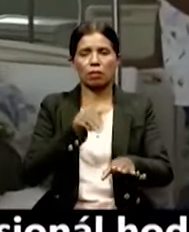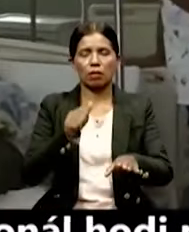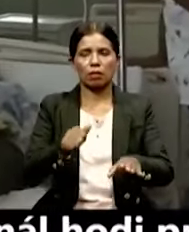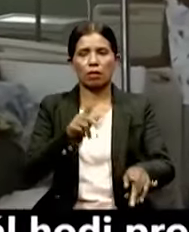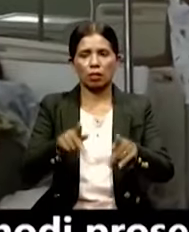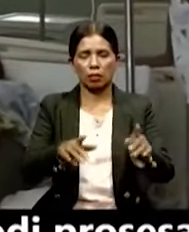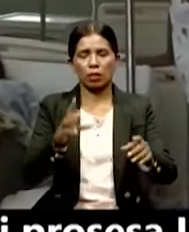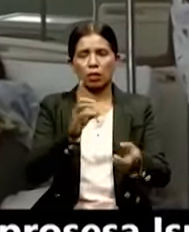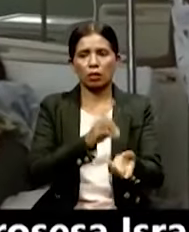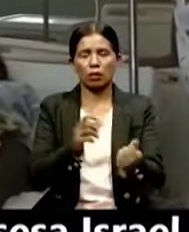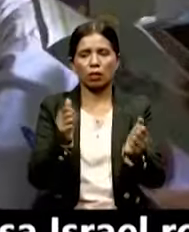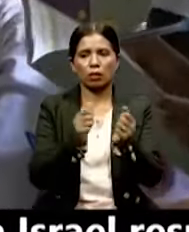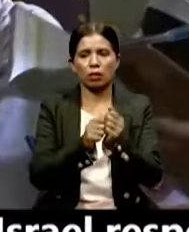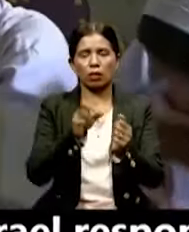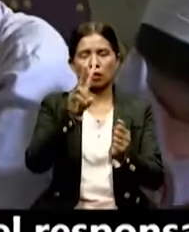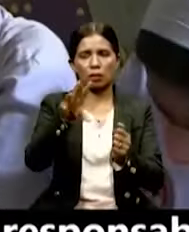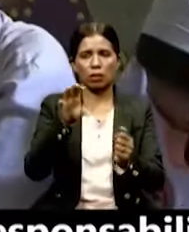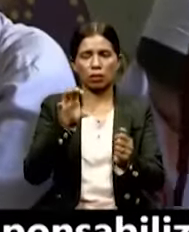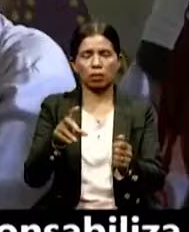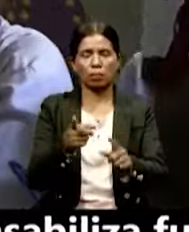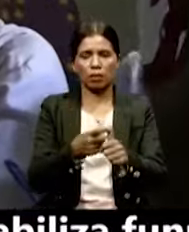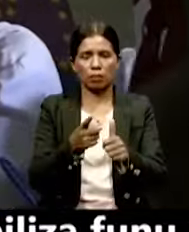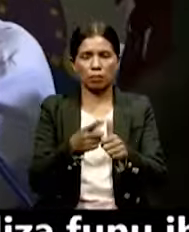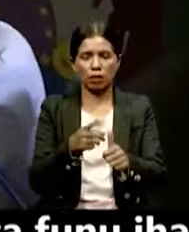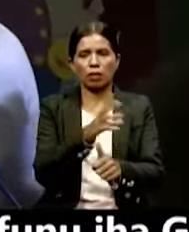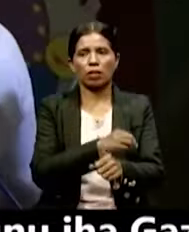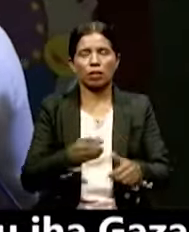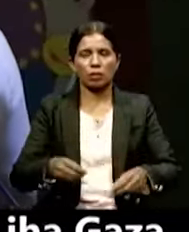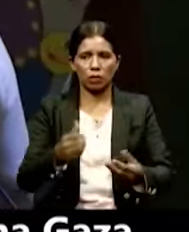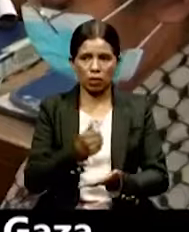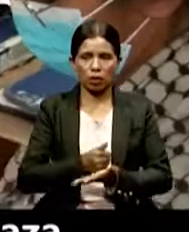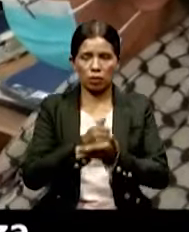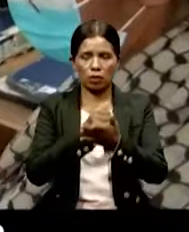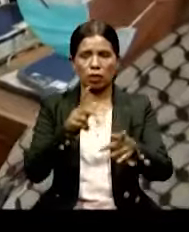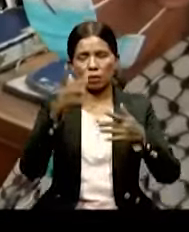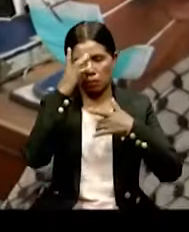ba pessoal saúde hamutuk atus rua resin e a primeira fase atu fo atendimento ba